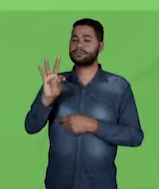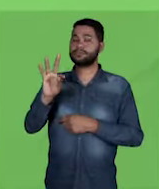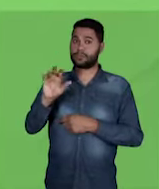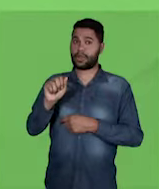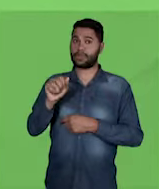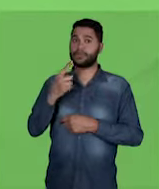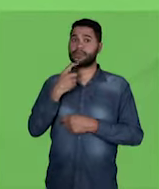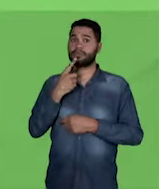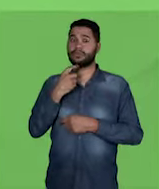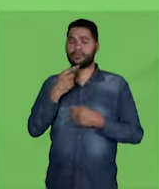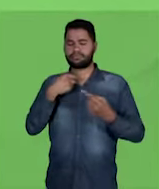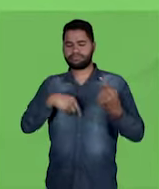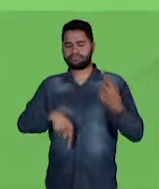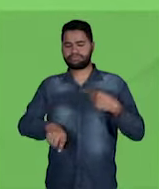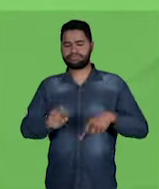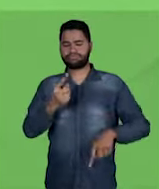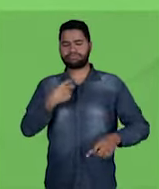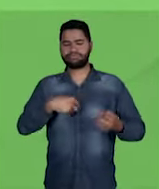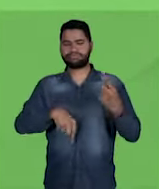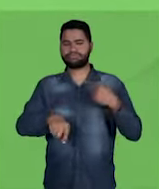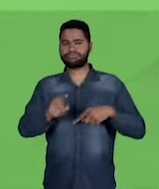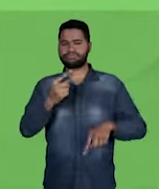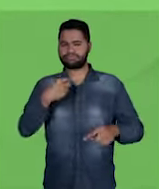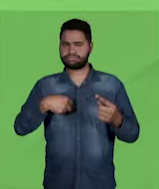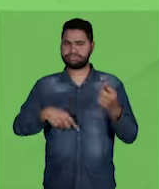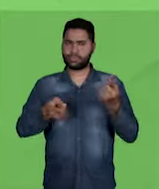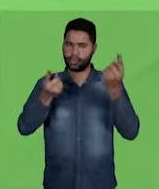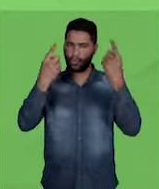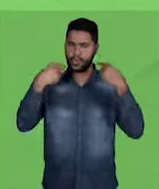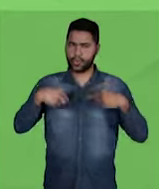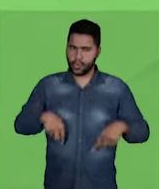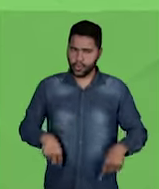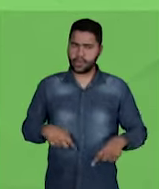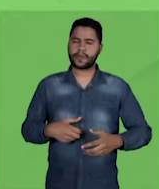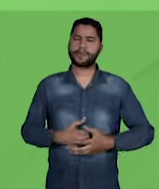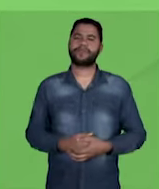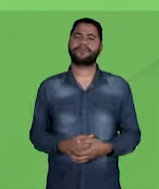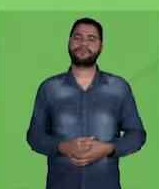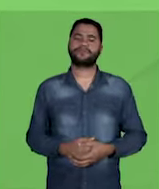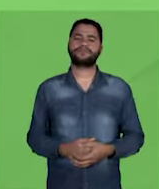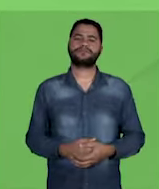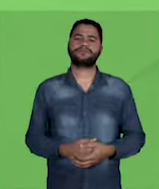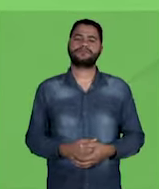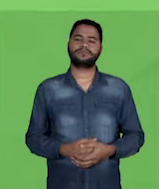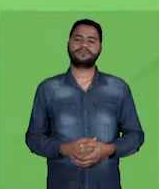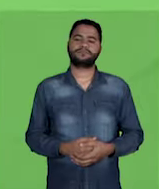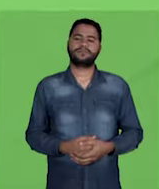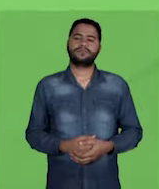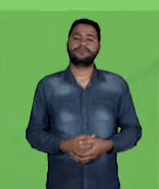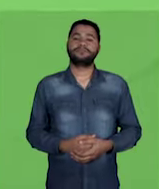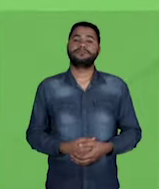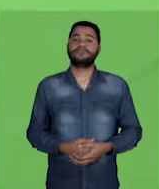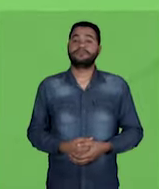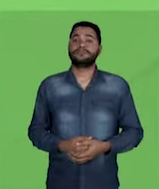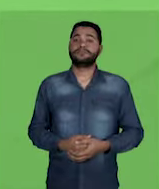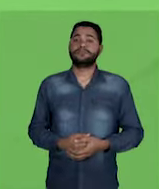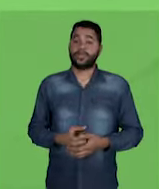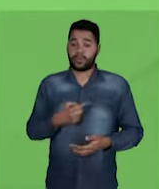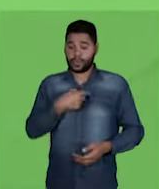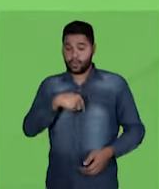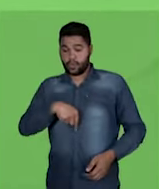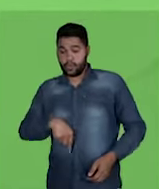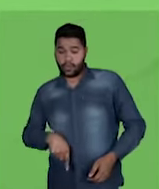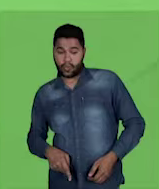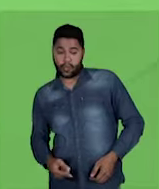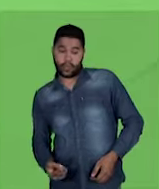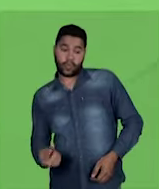vasos responsáveis por levar o sangue do coração para todas as outras partes. E quando chega